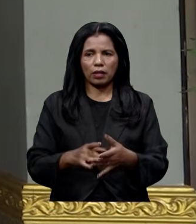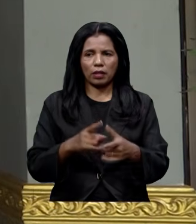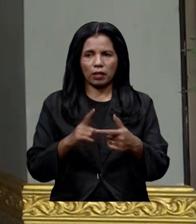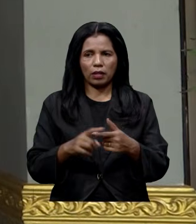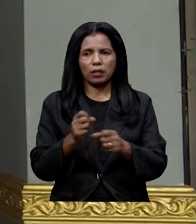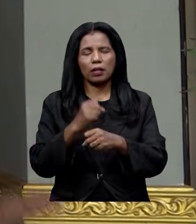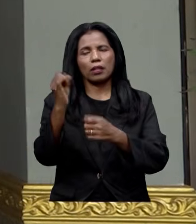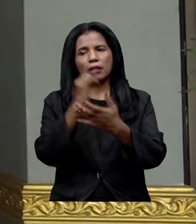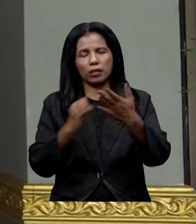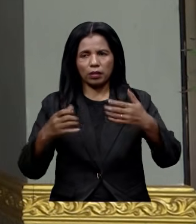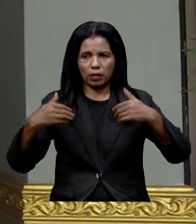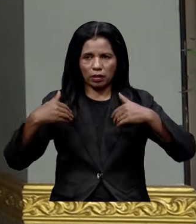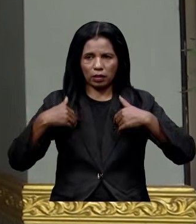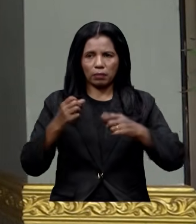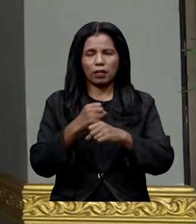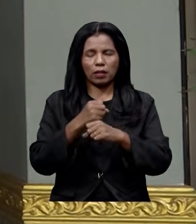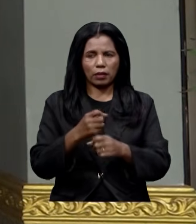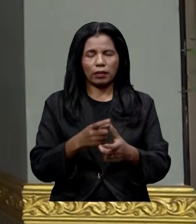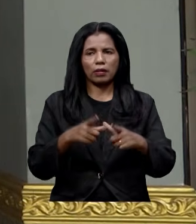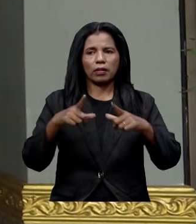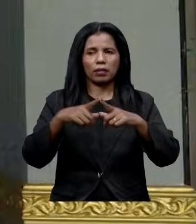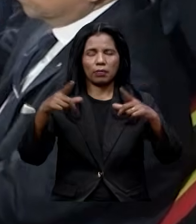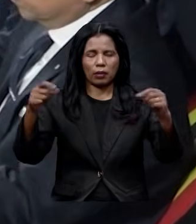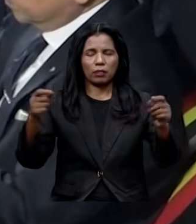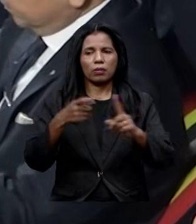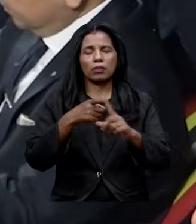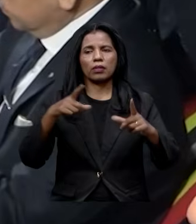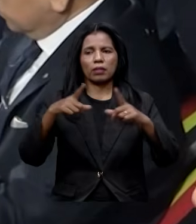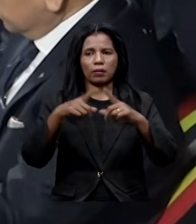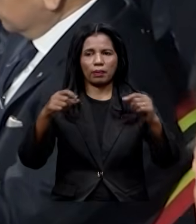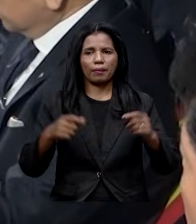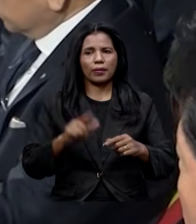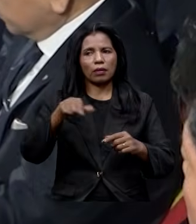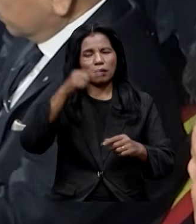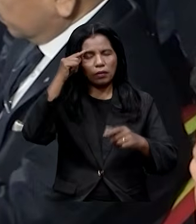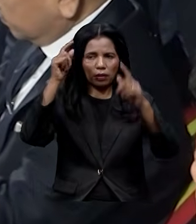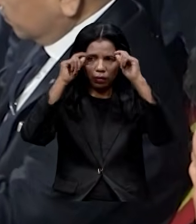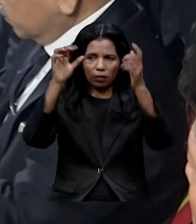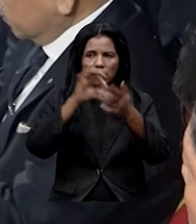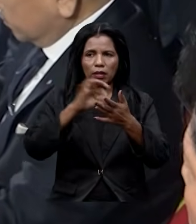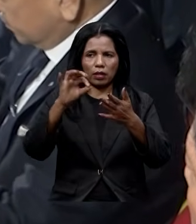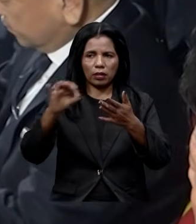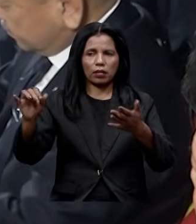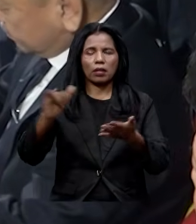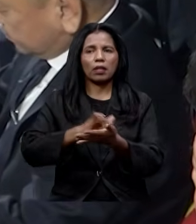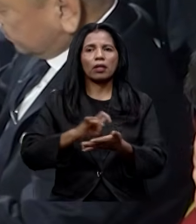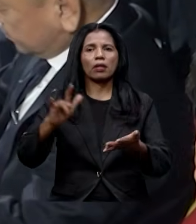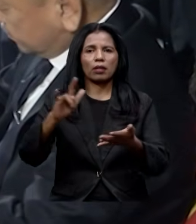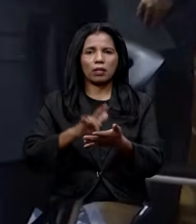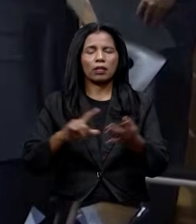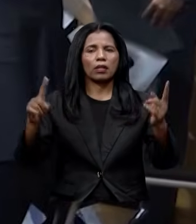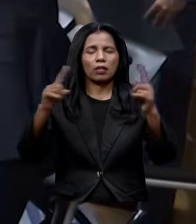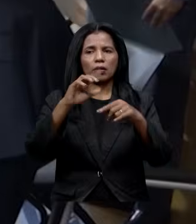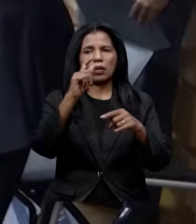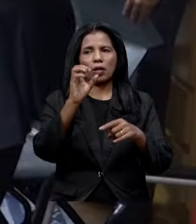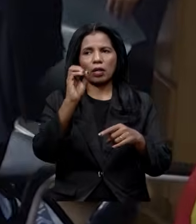kata Dezeñu e tema foi bahal tender Japão consultan no Japão. Antes ne governo Timor-Leste assina um contrato com a companhia Toa